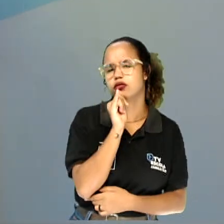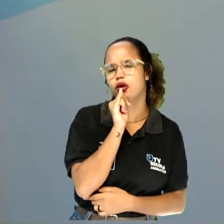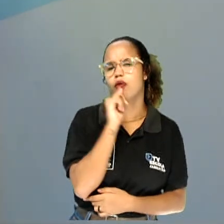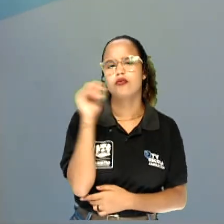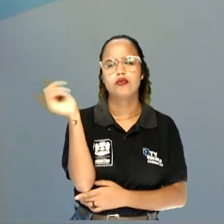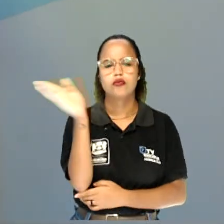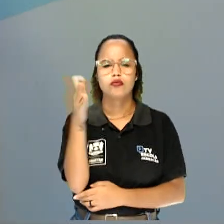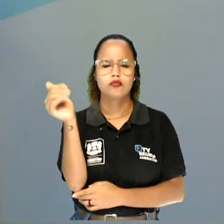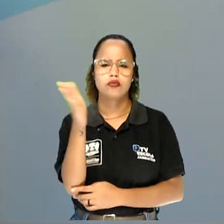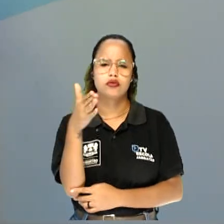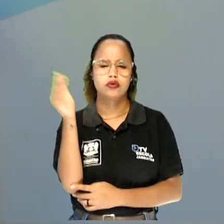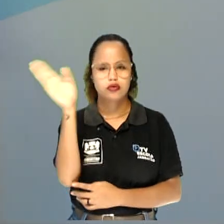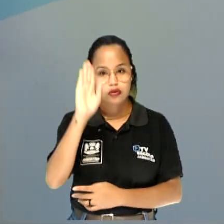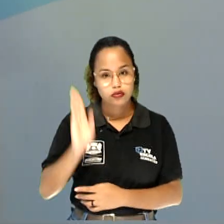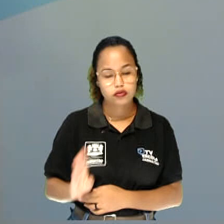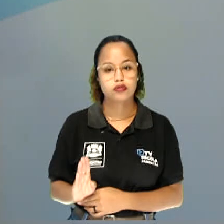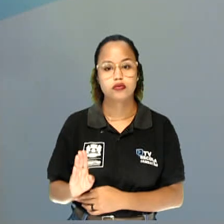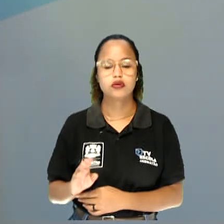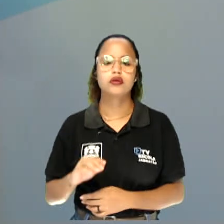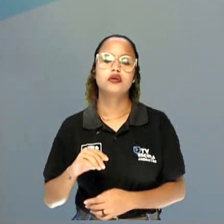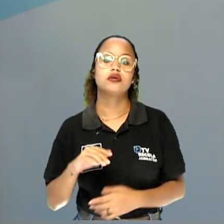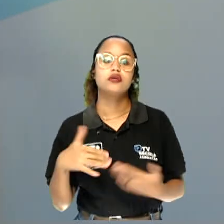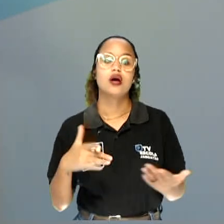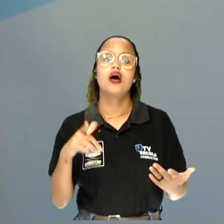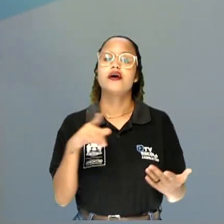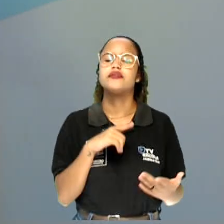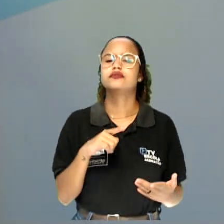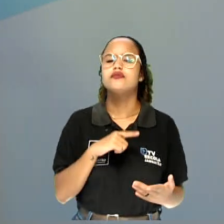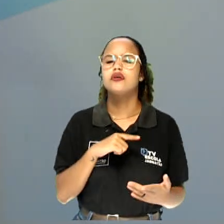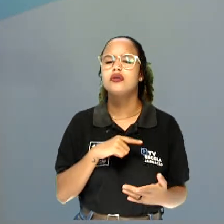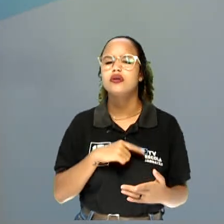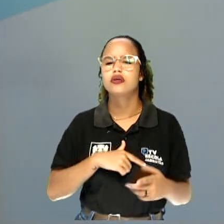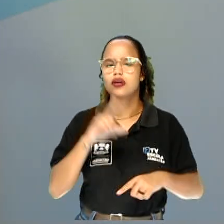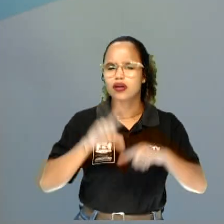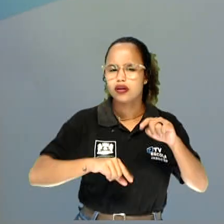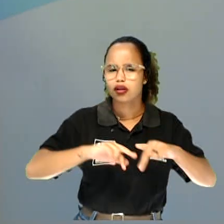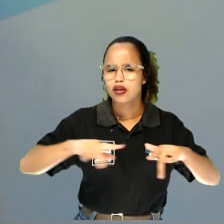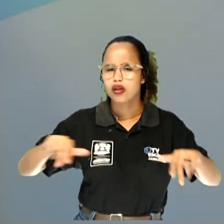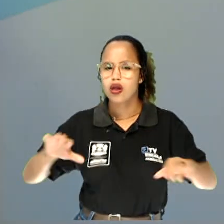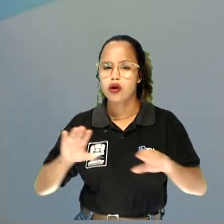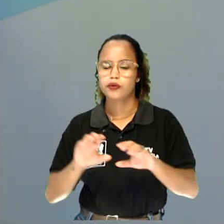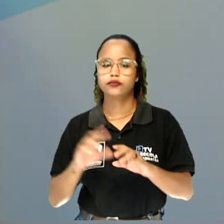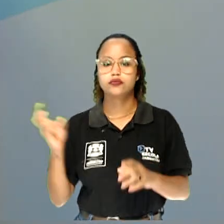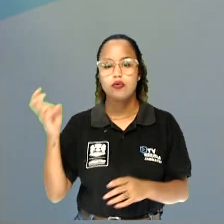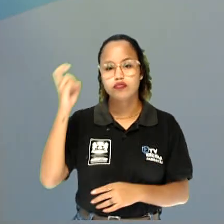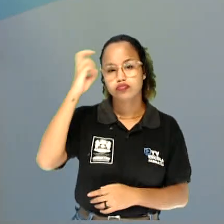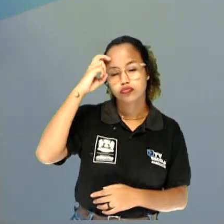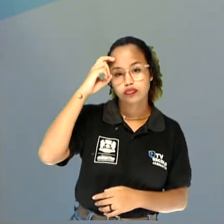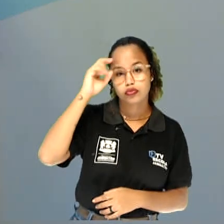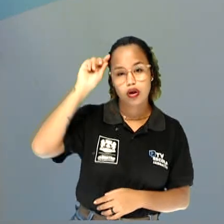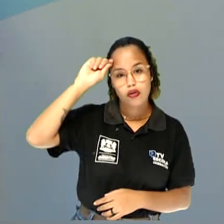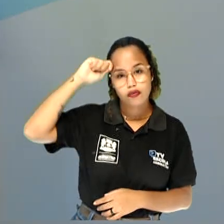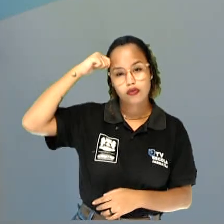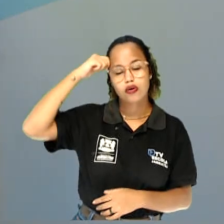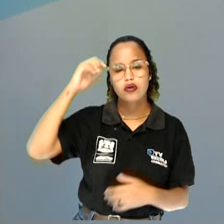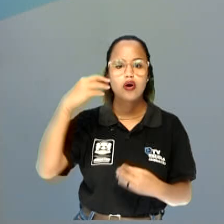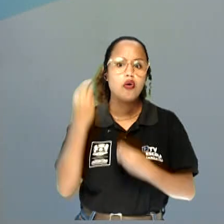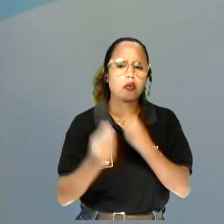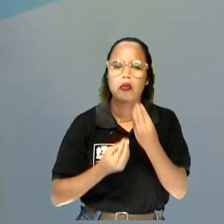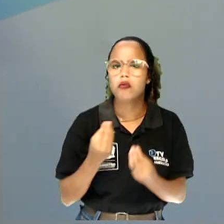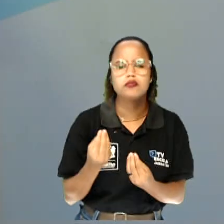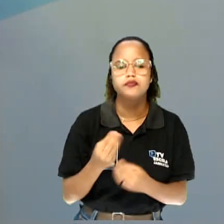bandeira nacional brasileira em que trouxesse elementos da culturalidade negra, como é que essa bandeira seria? Pois